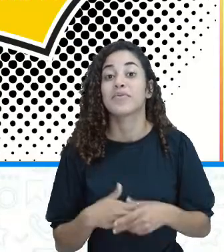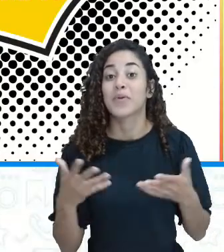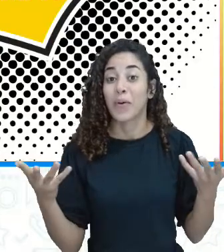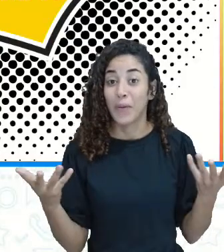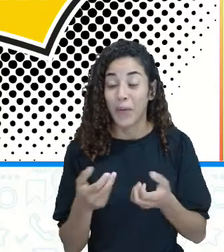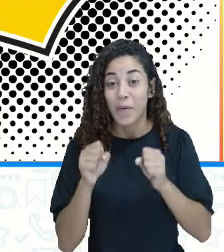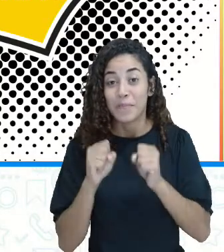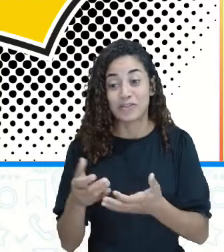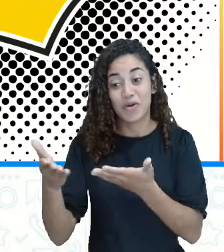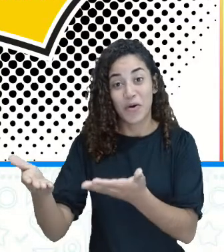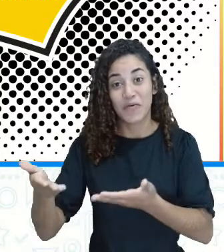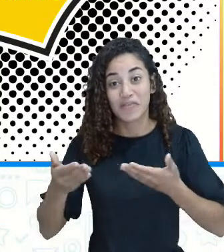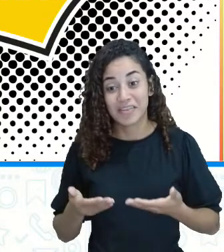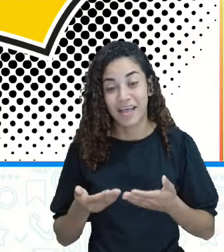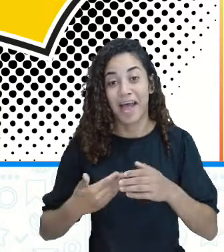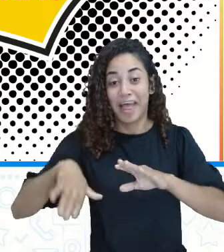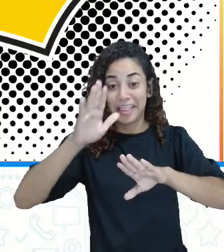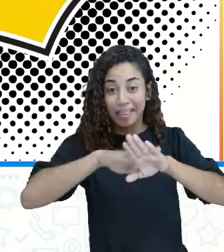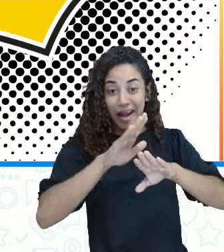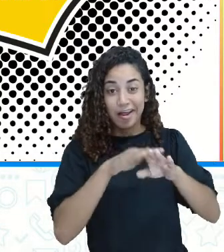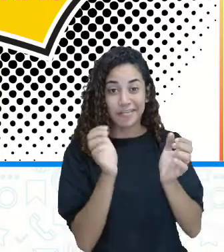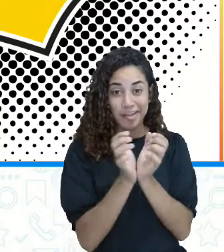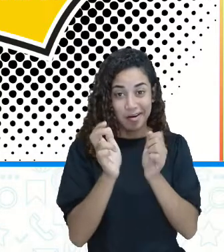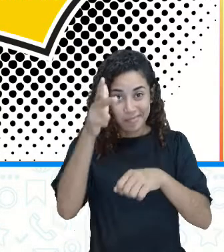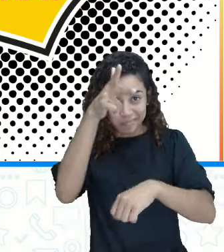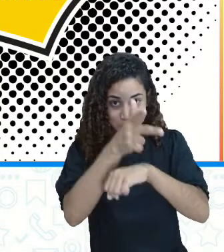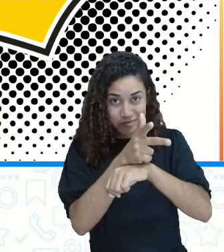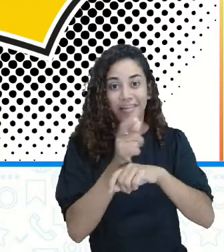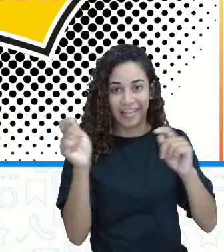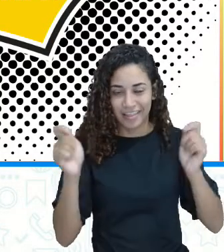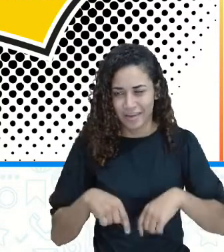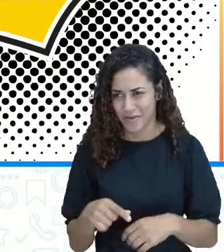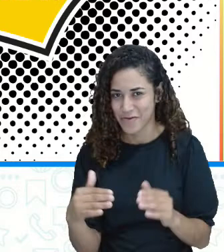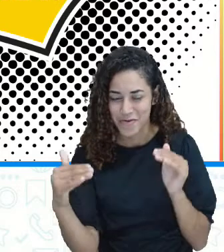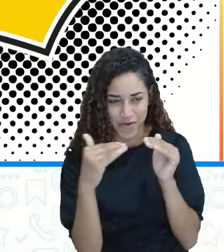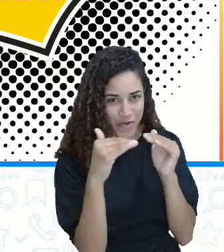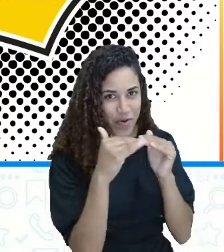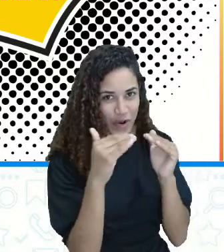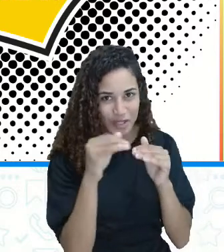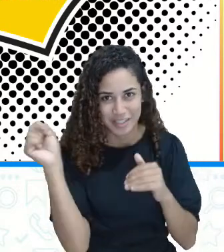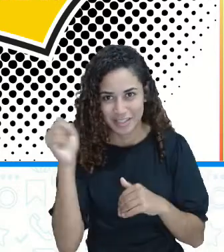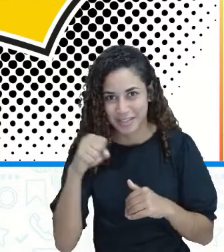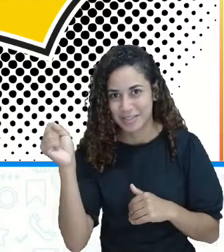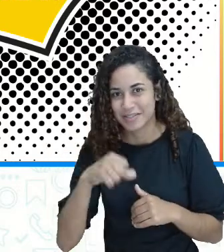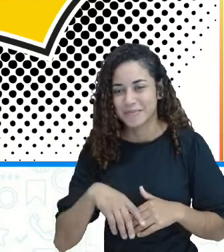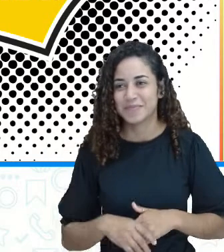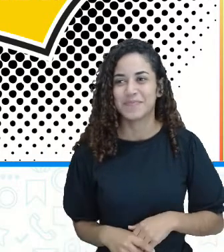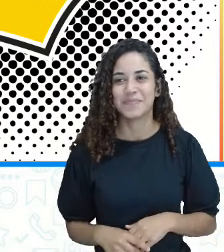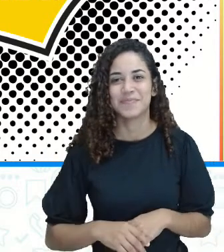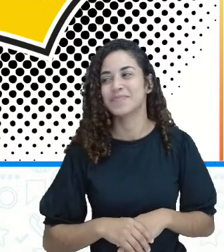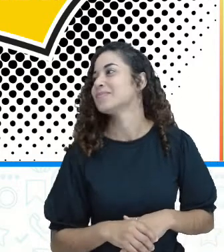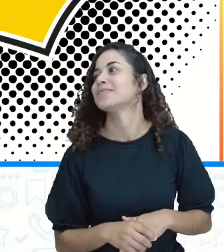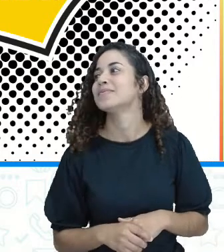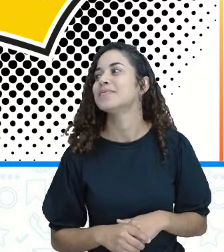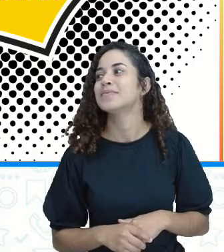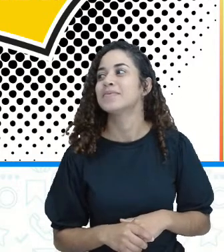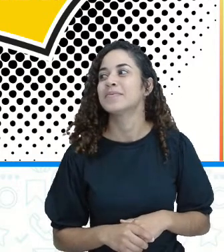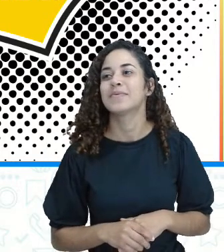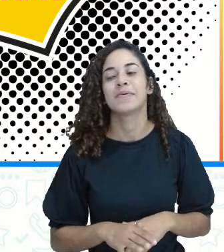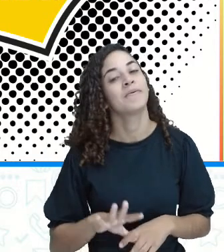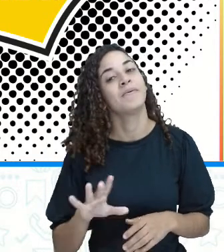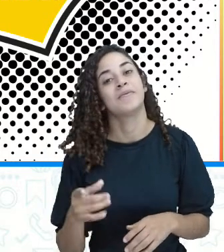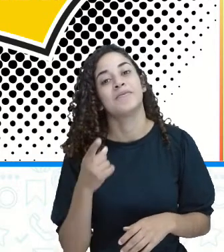produção para dar uma movimentadazinha. Super concordo. Concorda, professora Verônica? Olha só.